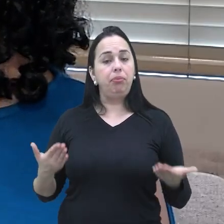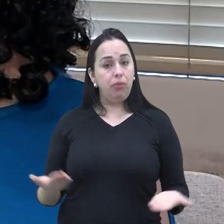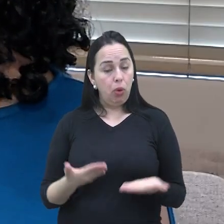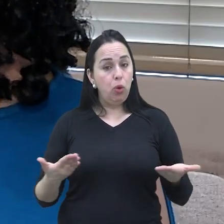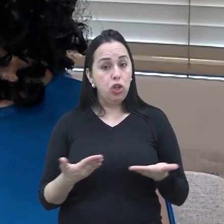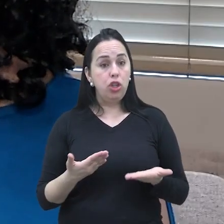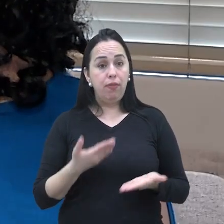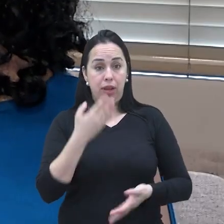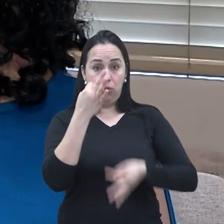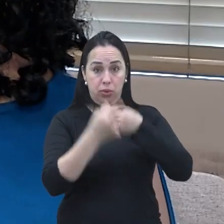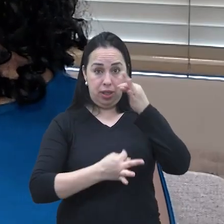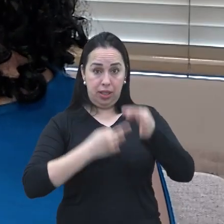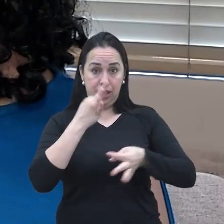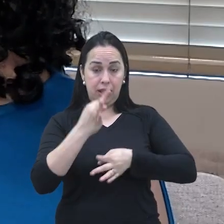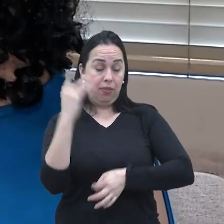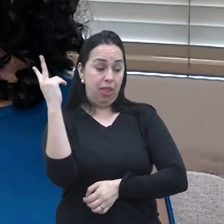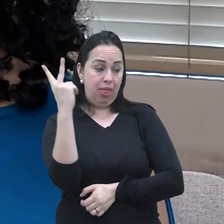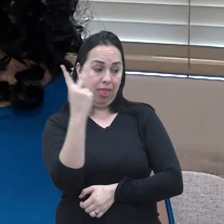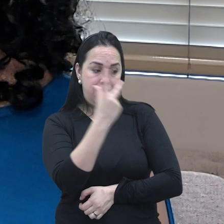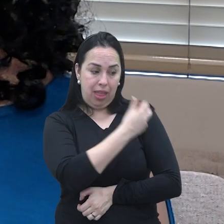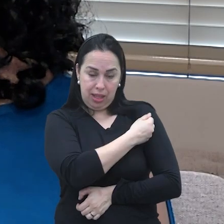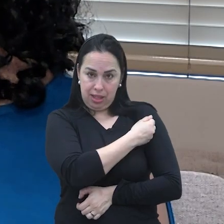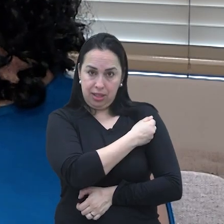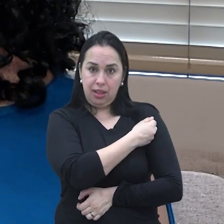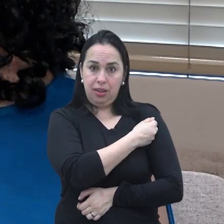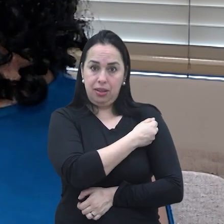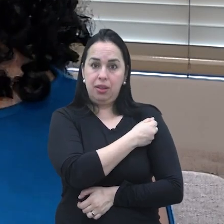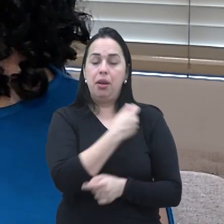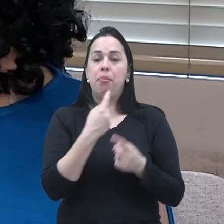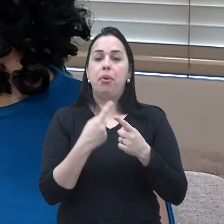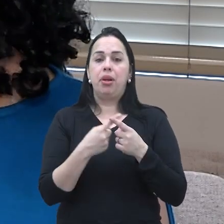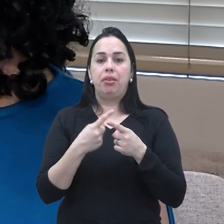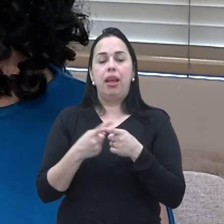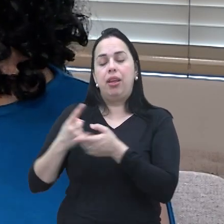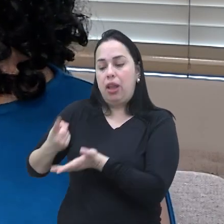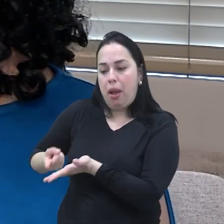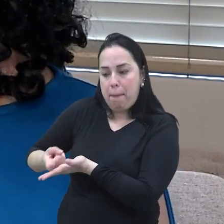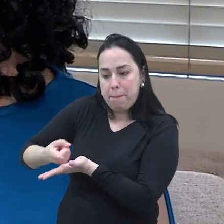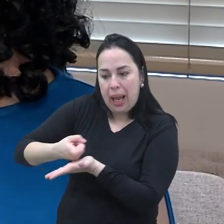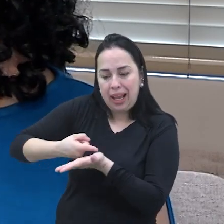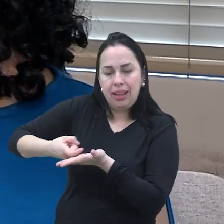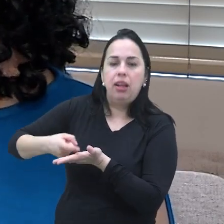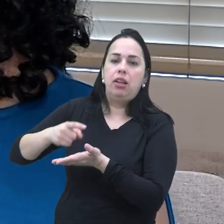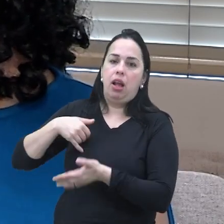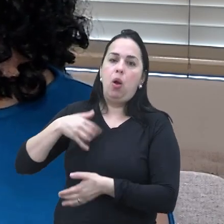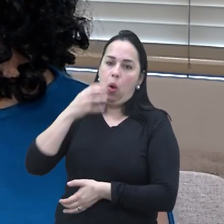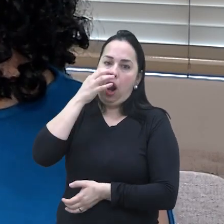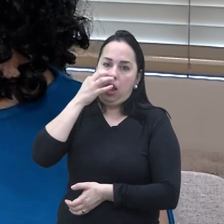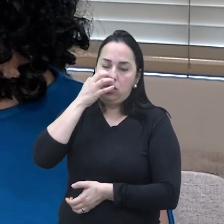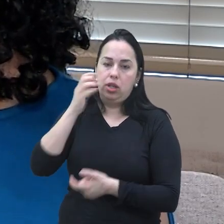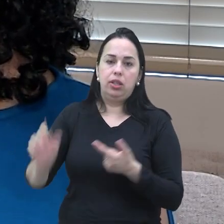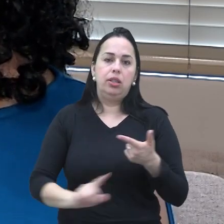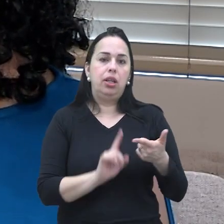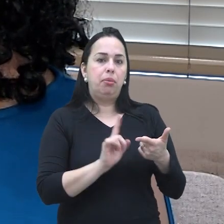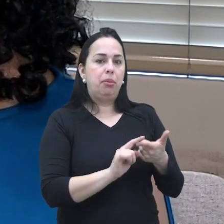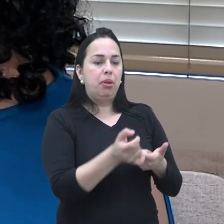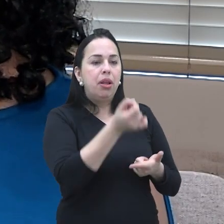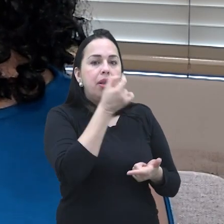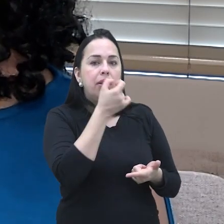a imunoterapia, que seria a vacina, eu tenho alergia a ácaro, e faço uso do